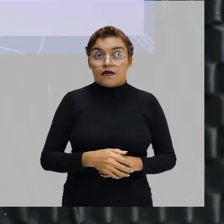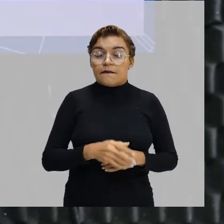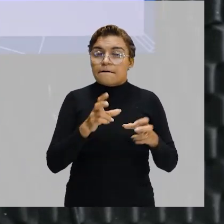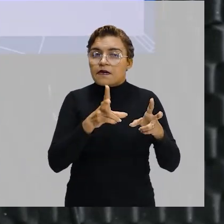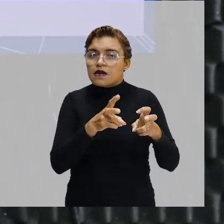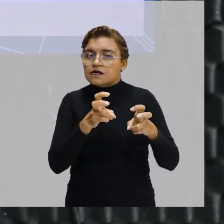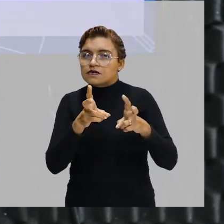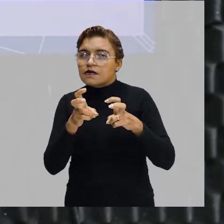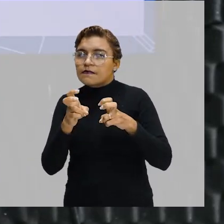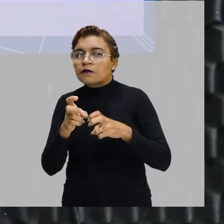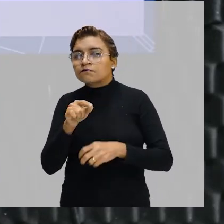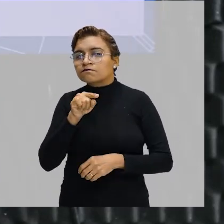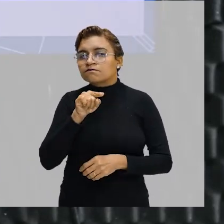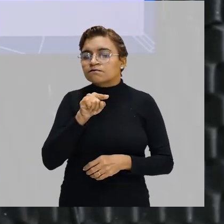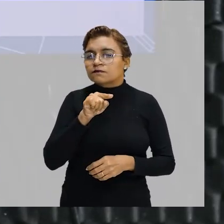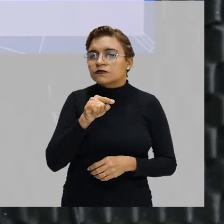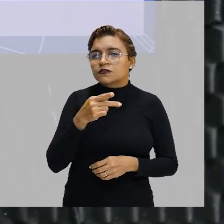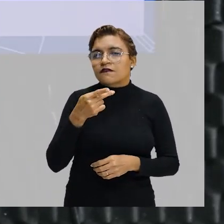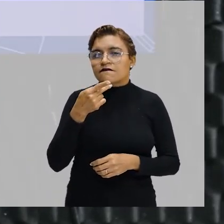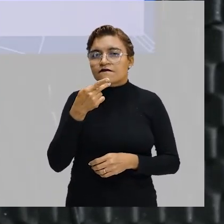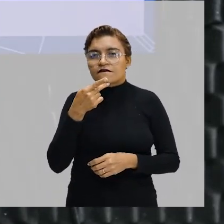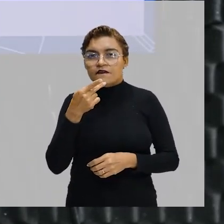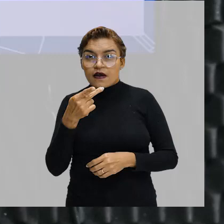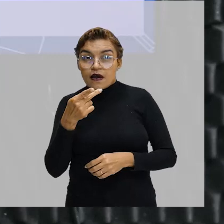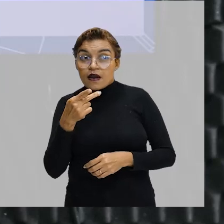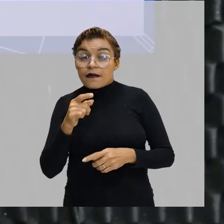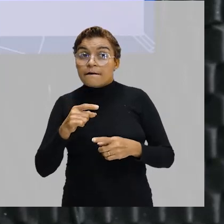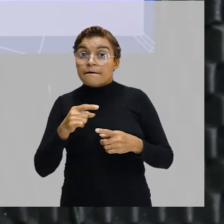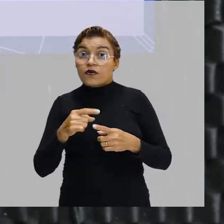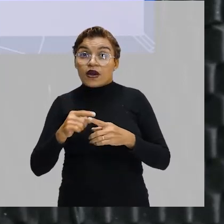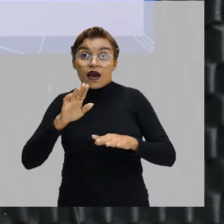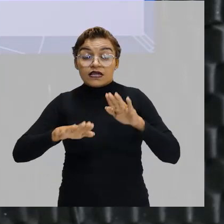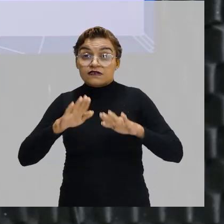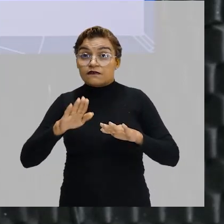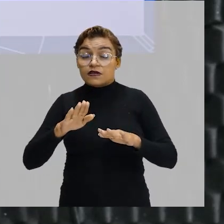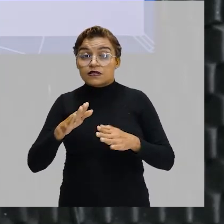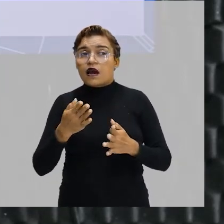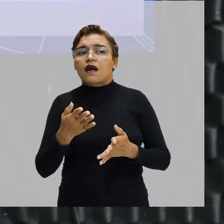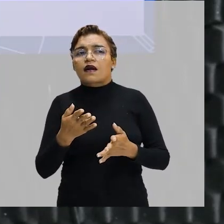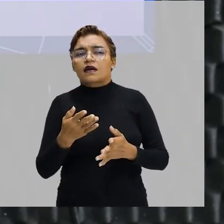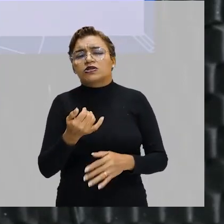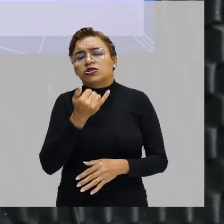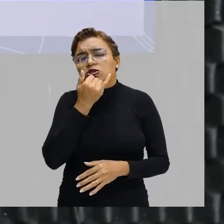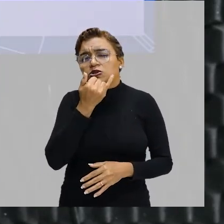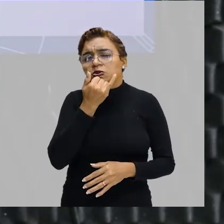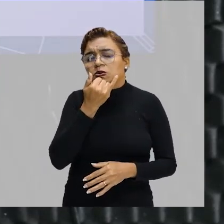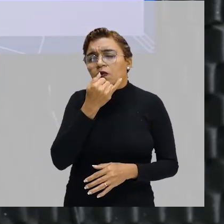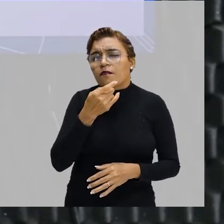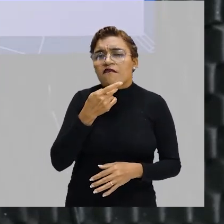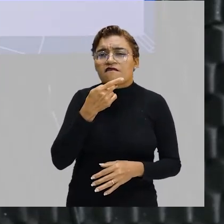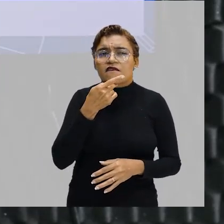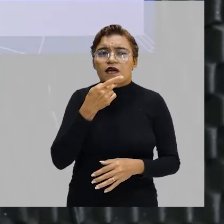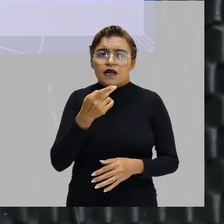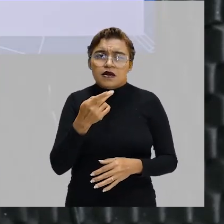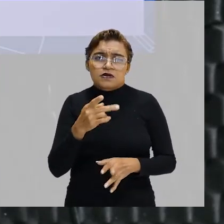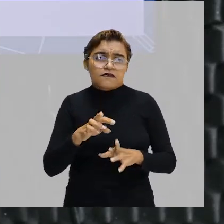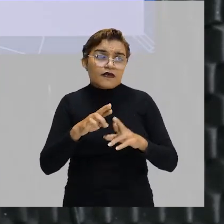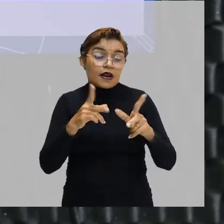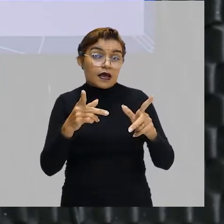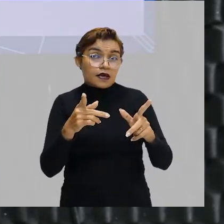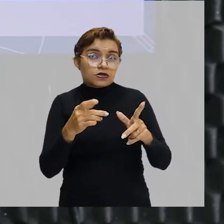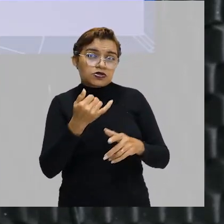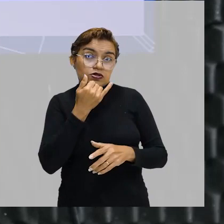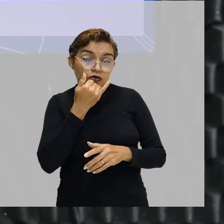disse. Às vezes você não quer dizer uma coisa, mas você acaba dizendo por conta da nossa interpretação textual, tá bom?